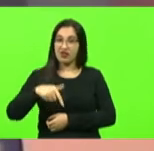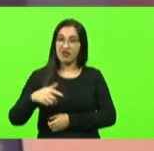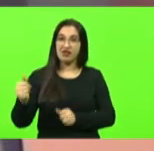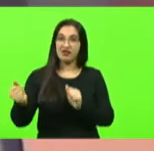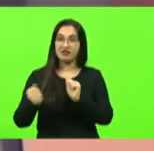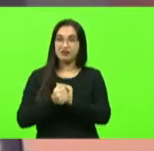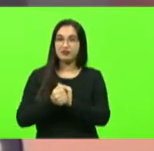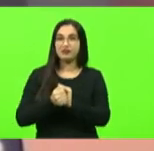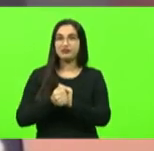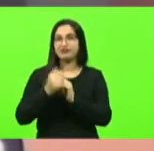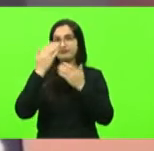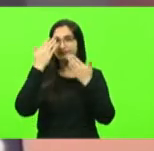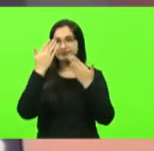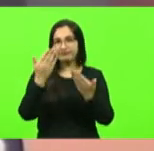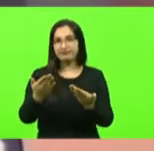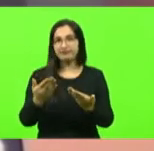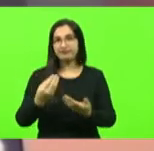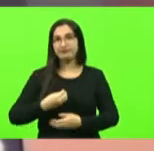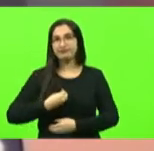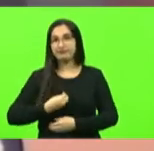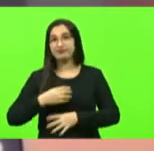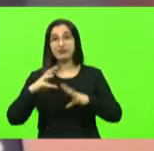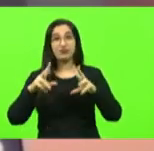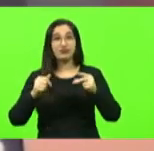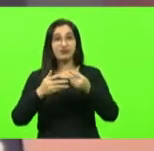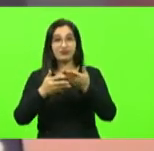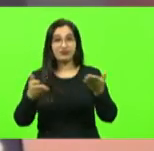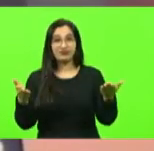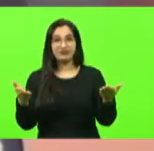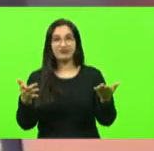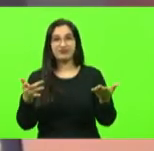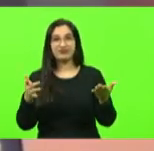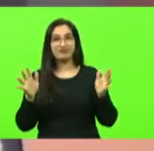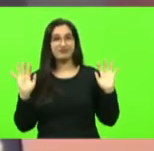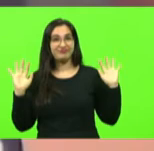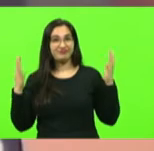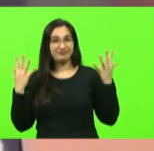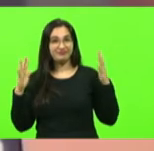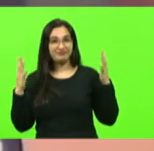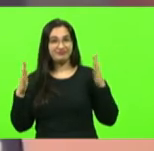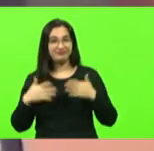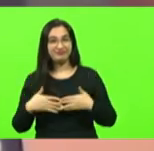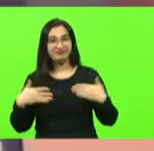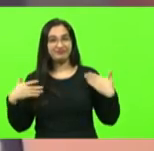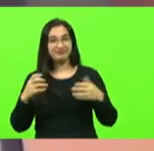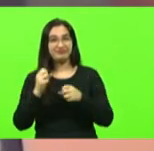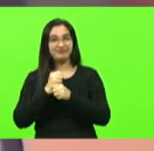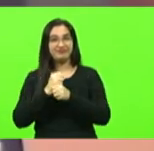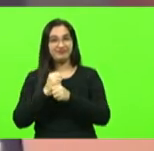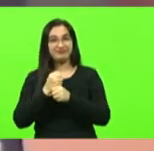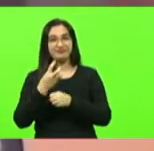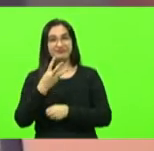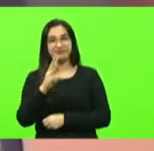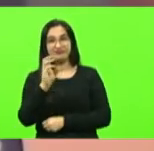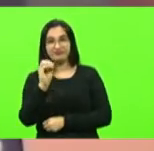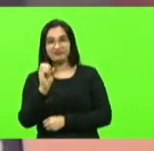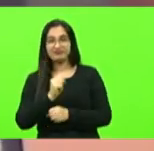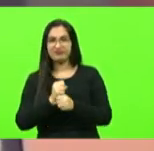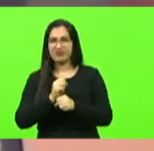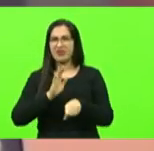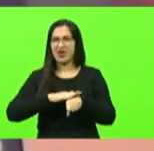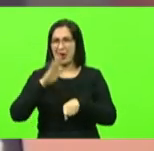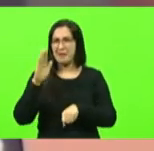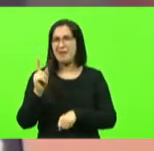muito a presença de todos vocês nesta comemoração dos 30 anos, mas que tem muito mais do que